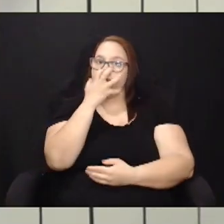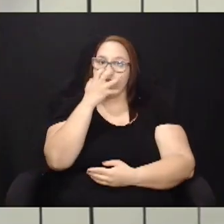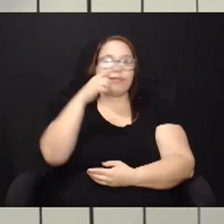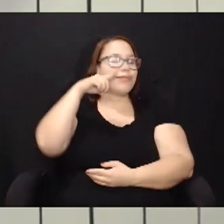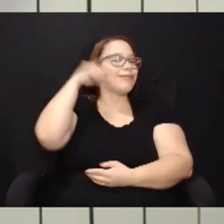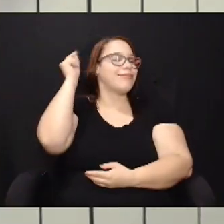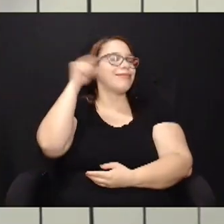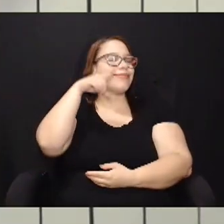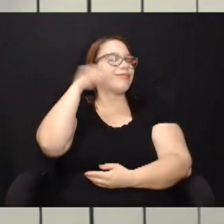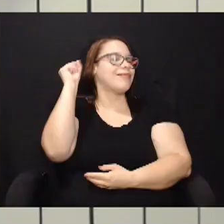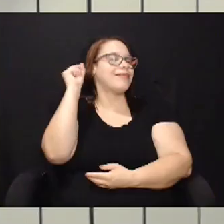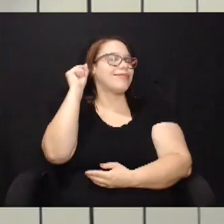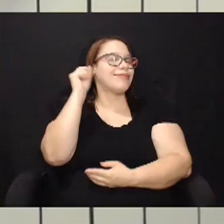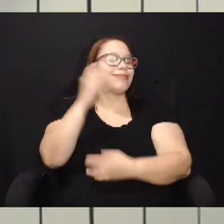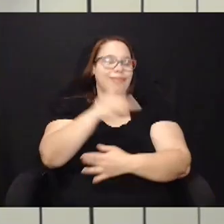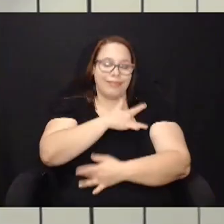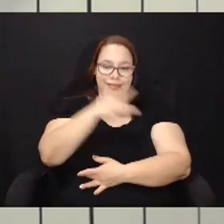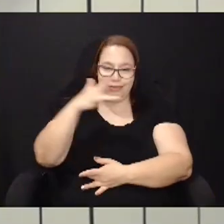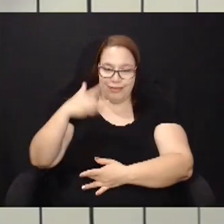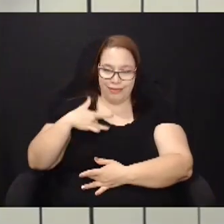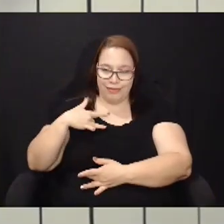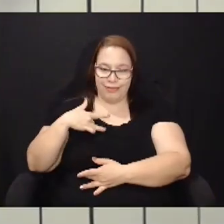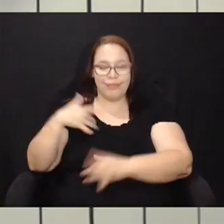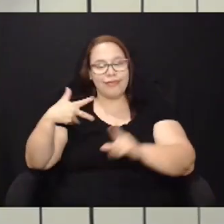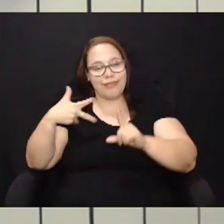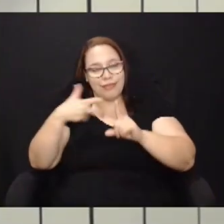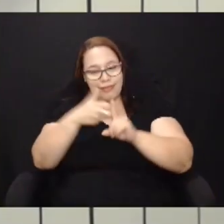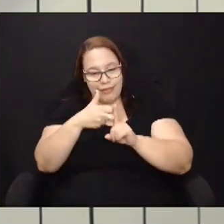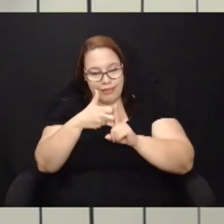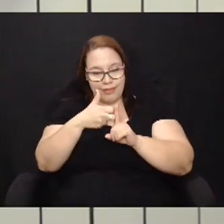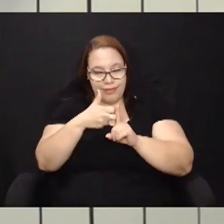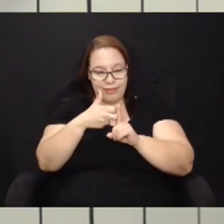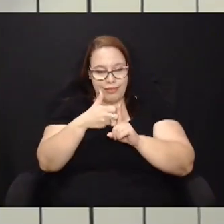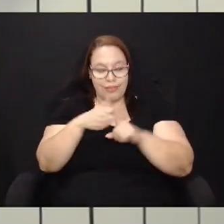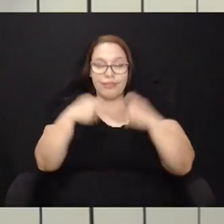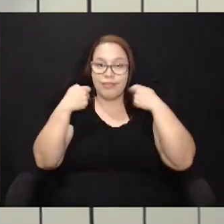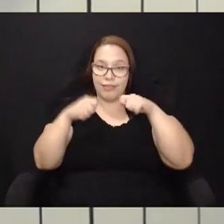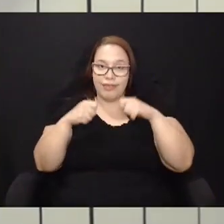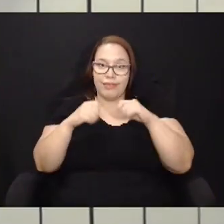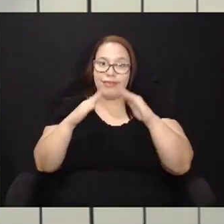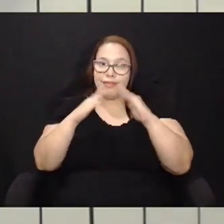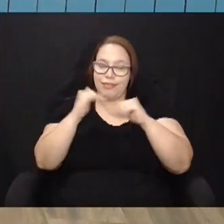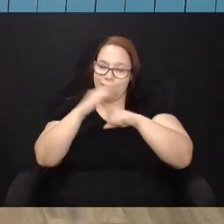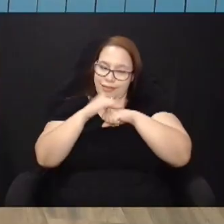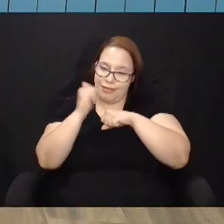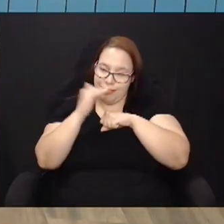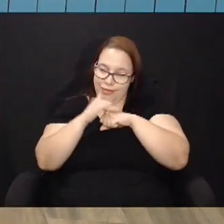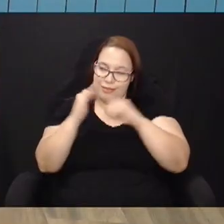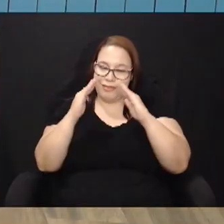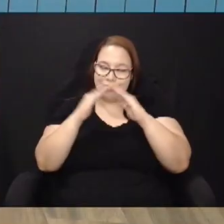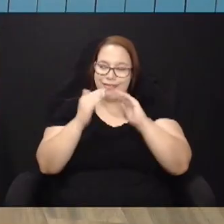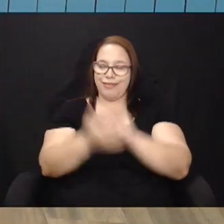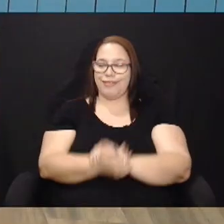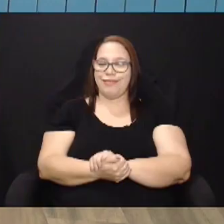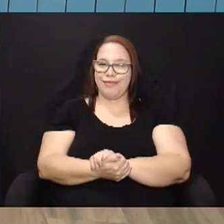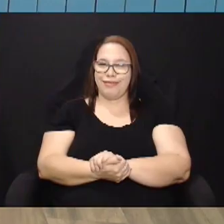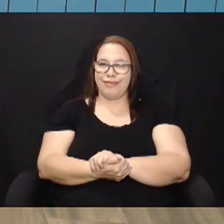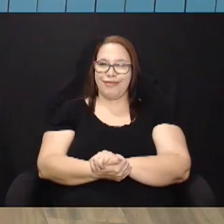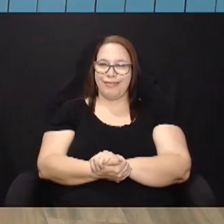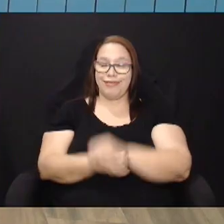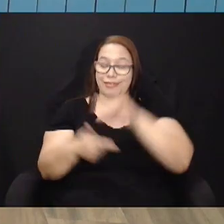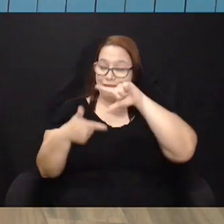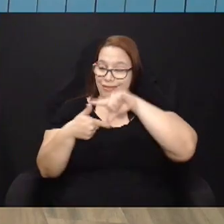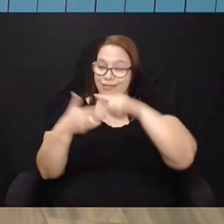estão saudáveis, vacinados e que precisam de carinho e de um lar. É o Adote um